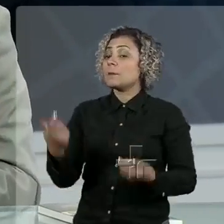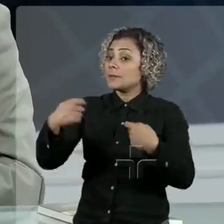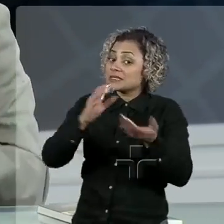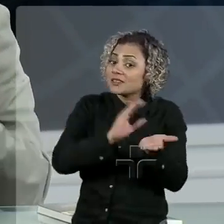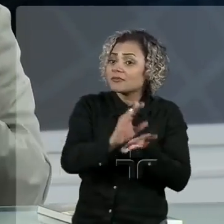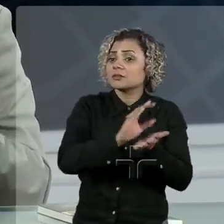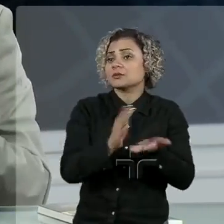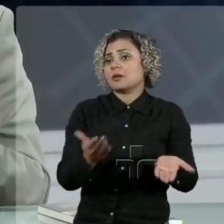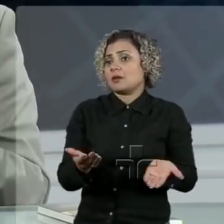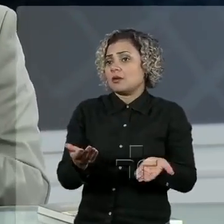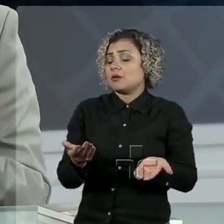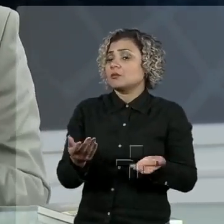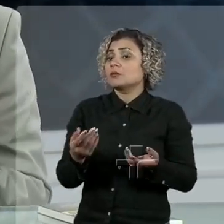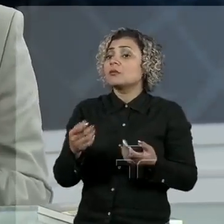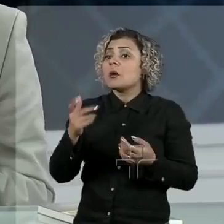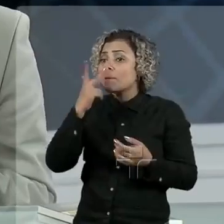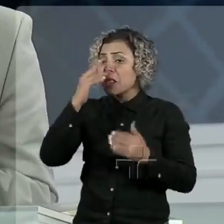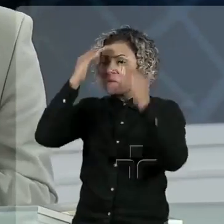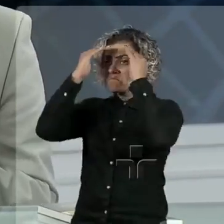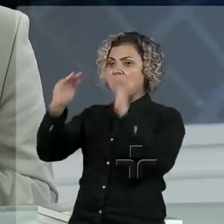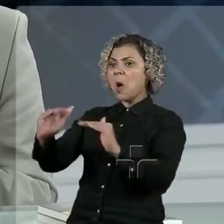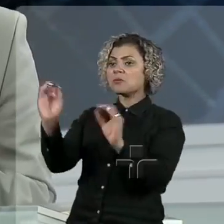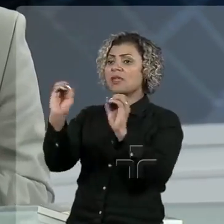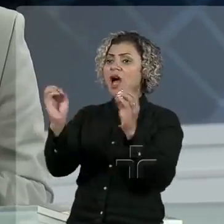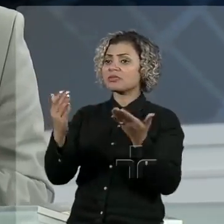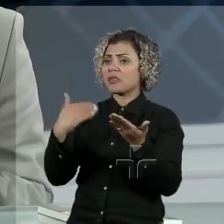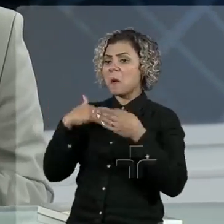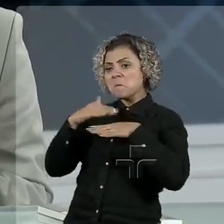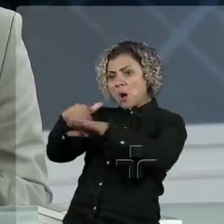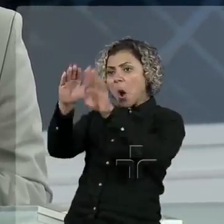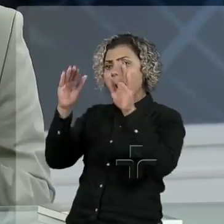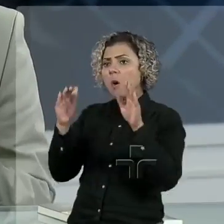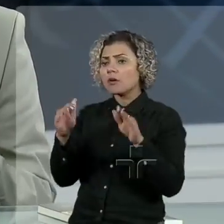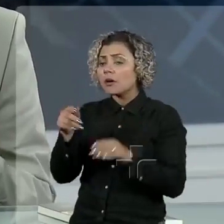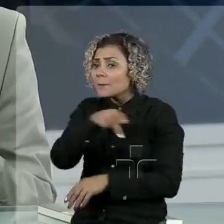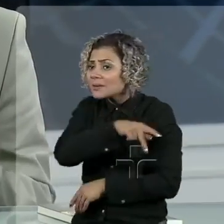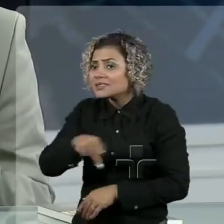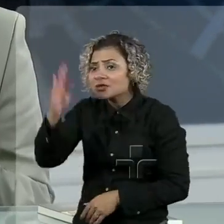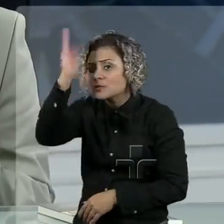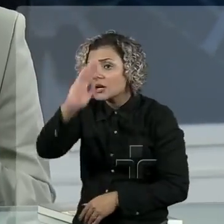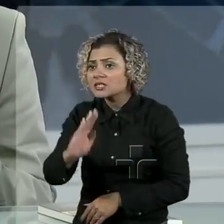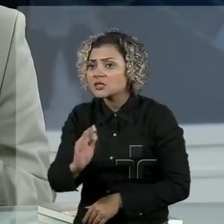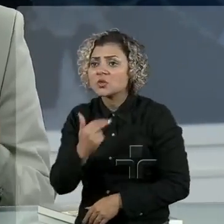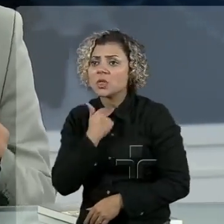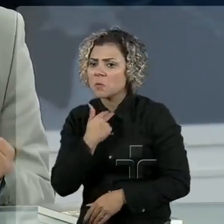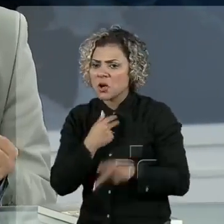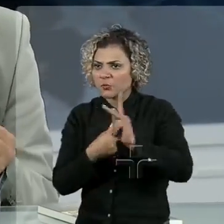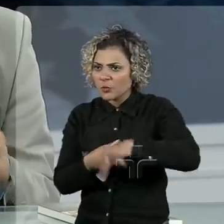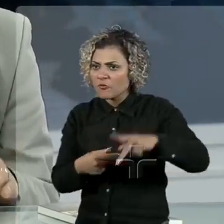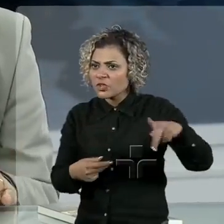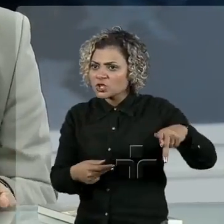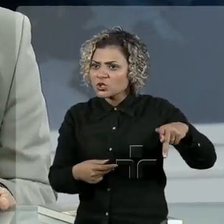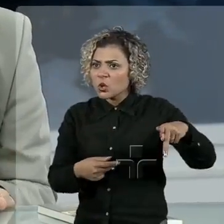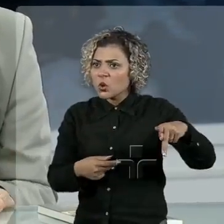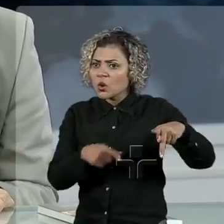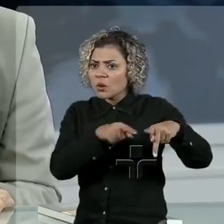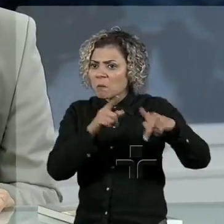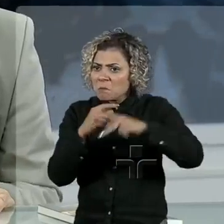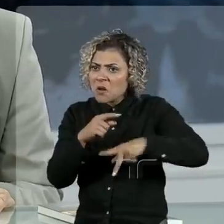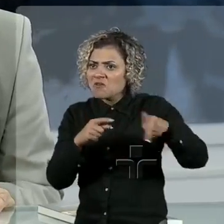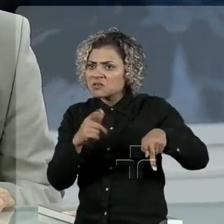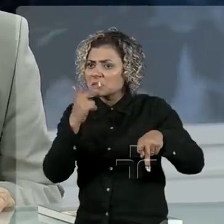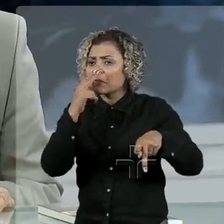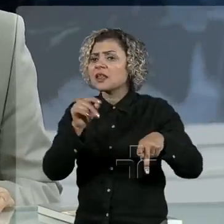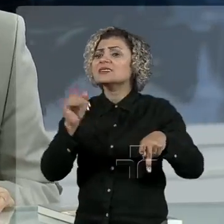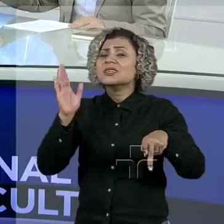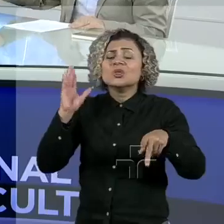investimentos. Desrespeitosa maneira, um presidente da República não pode tratar educadores que vão, porque são desde